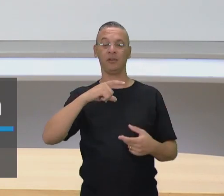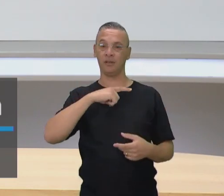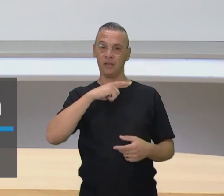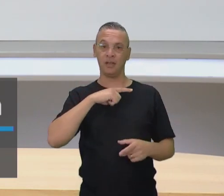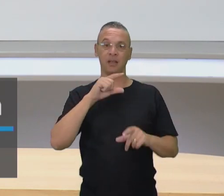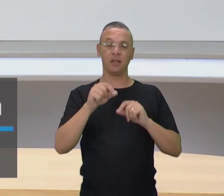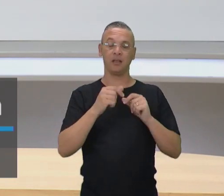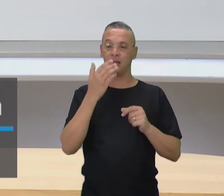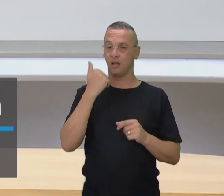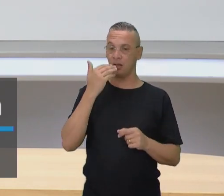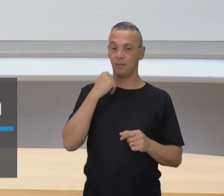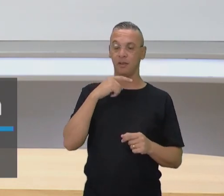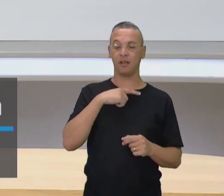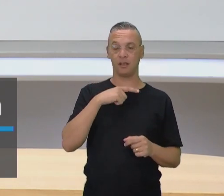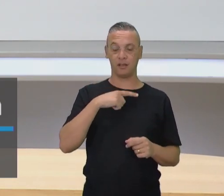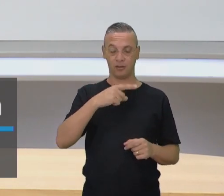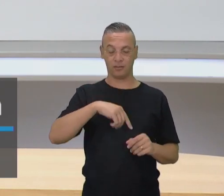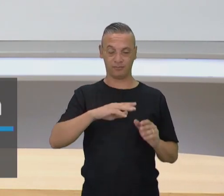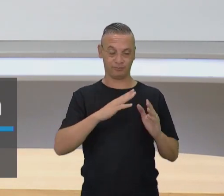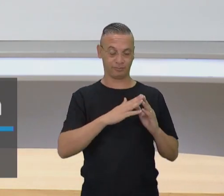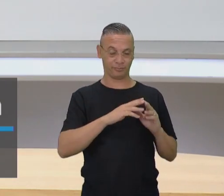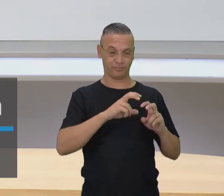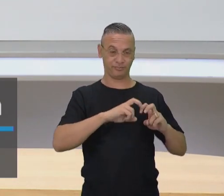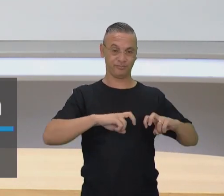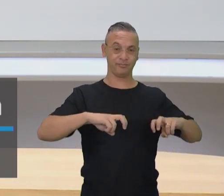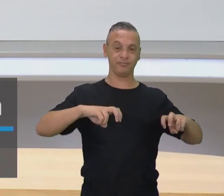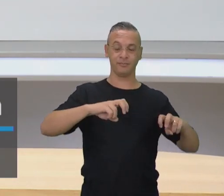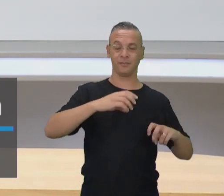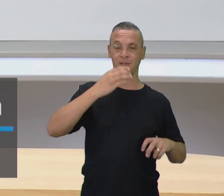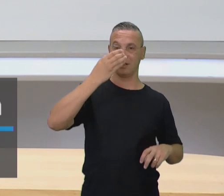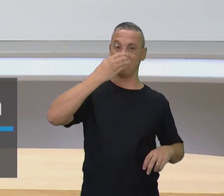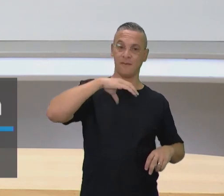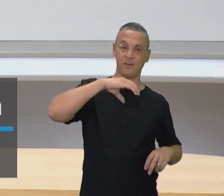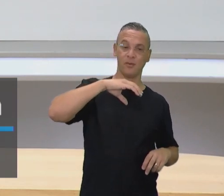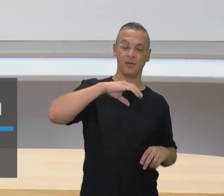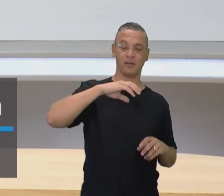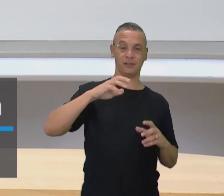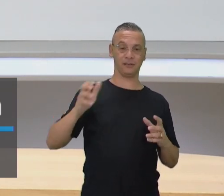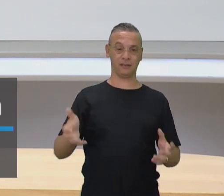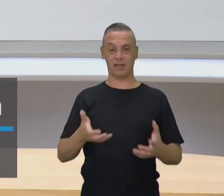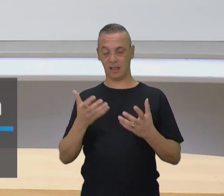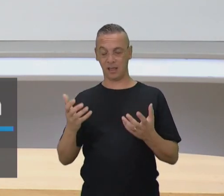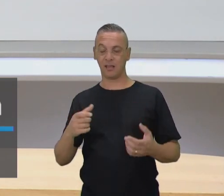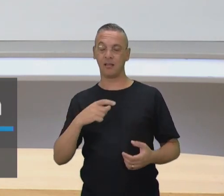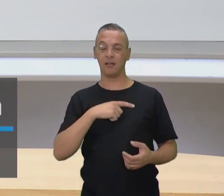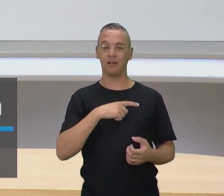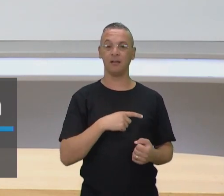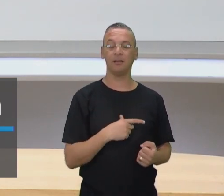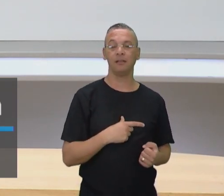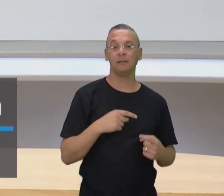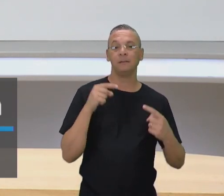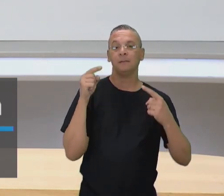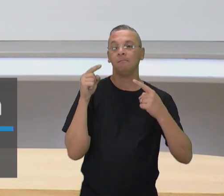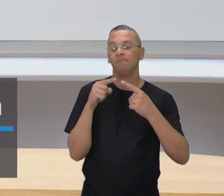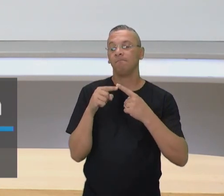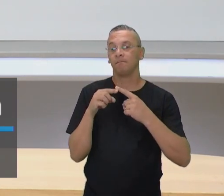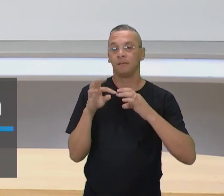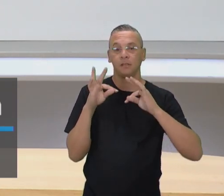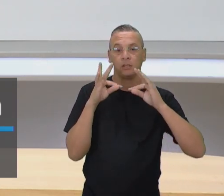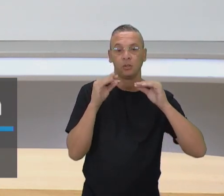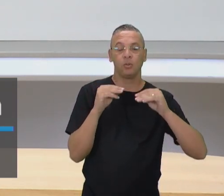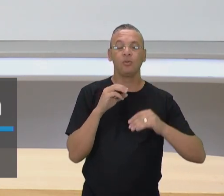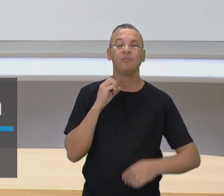os alimentos que vão para a nossa mesa, desde as frutas até a simples salada, né? Elas estão aí